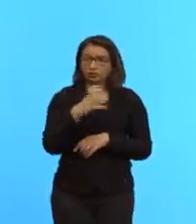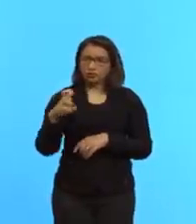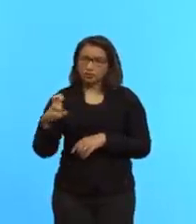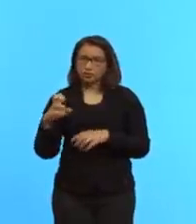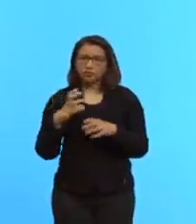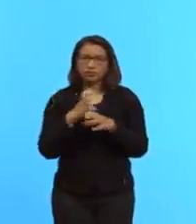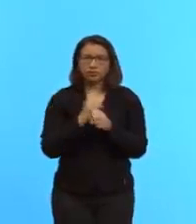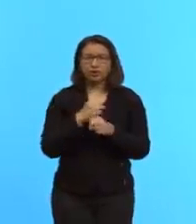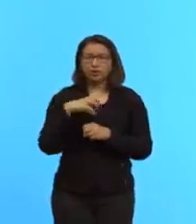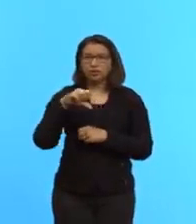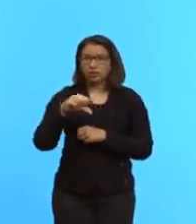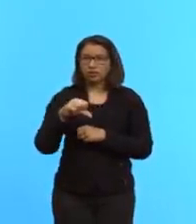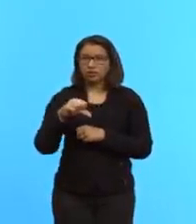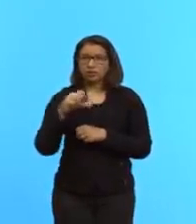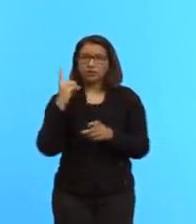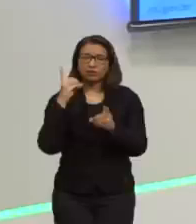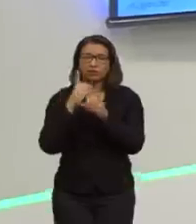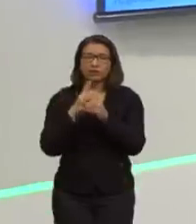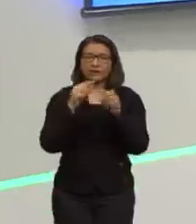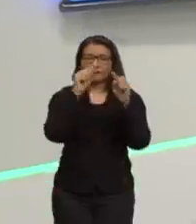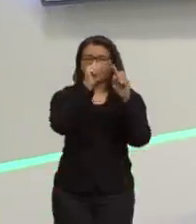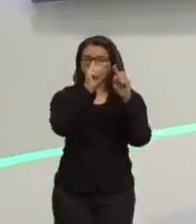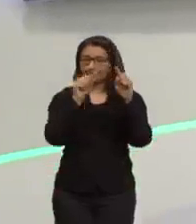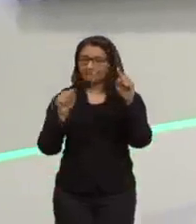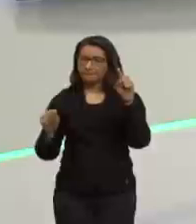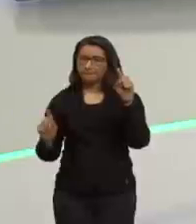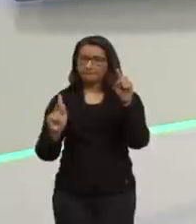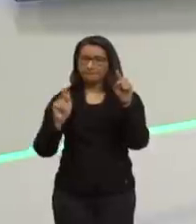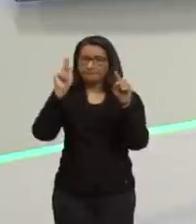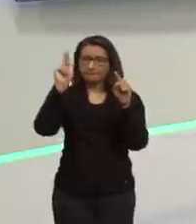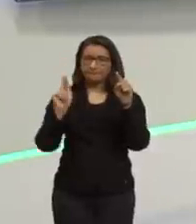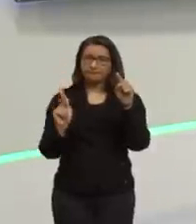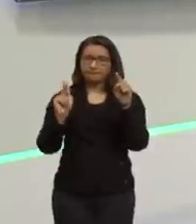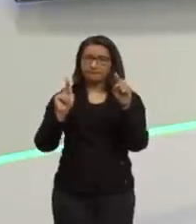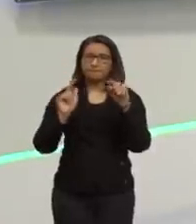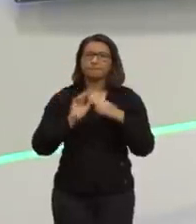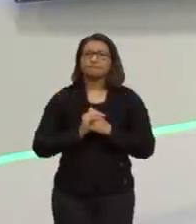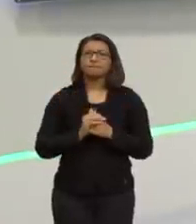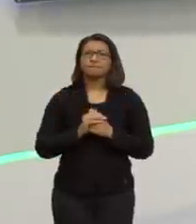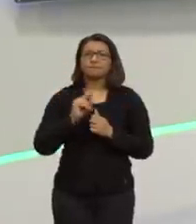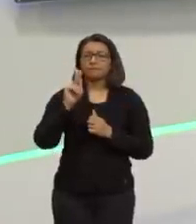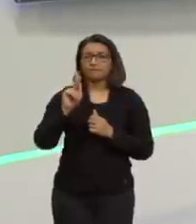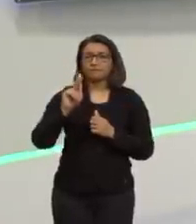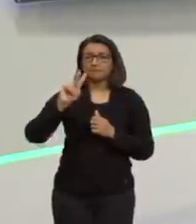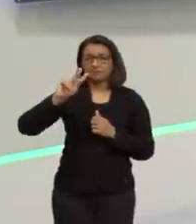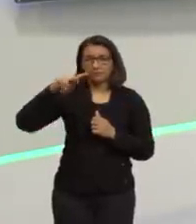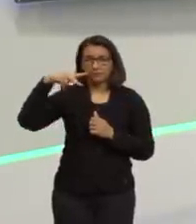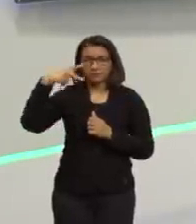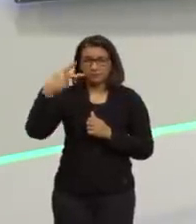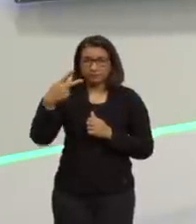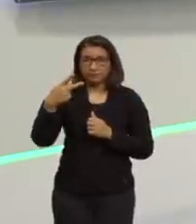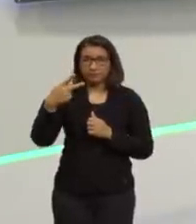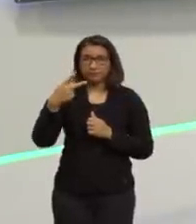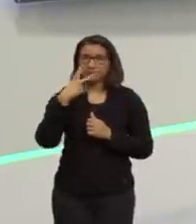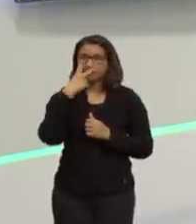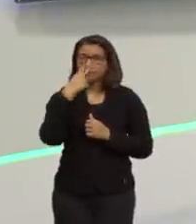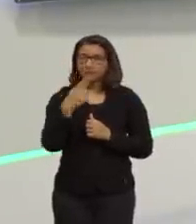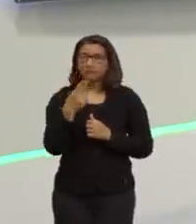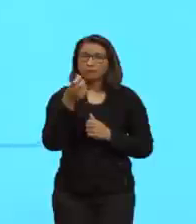hipotenusa, que é y. Então, para encontrar a hipotenusa, ó, y ao quadrado é igual a 16 mais